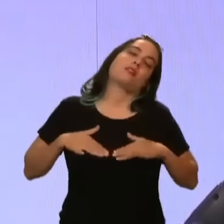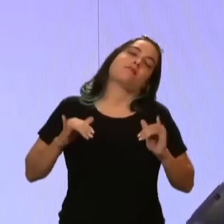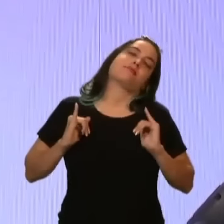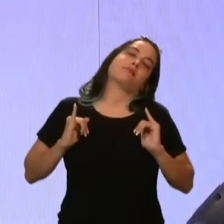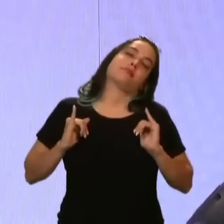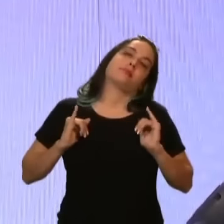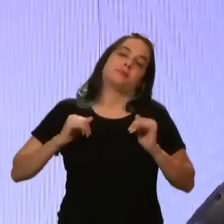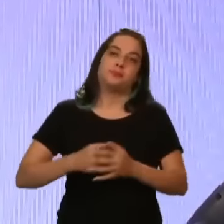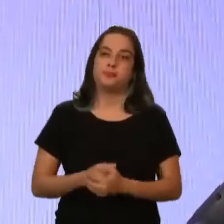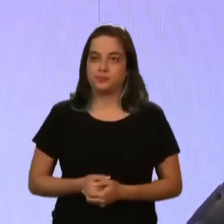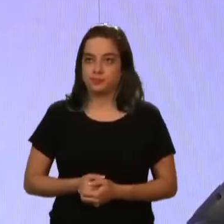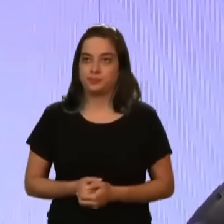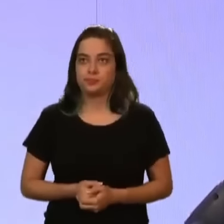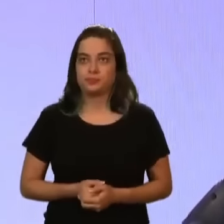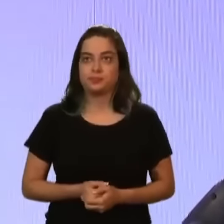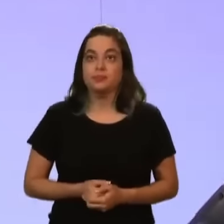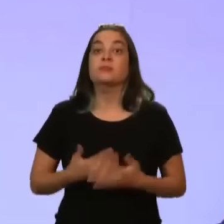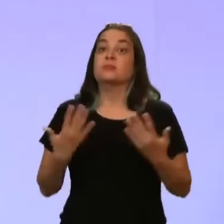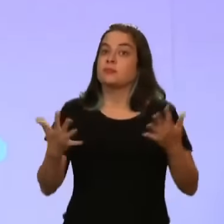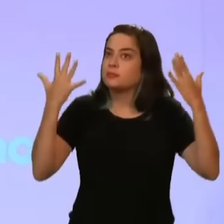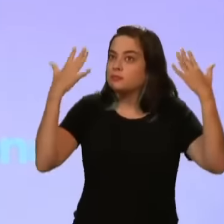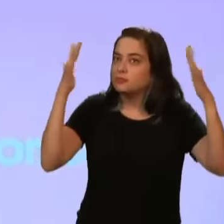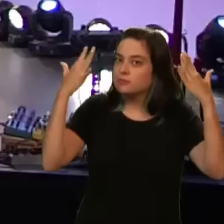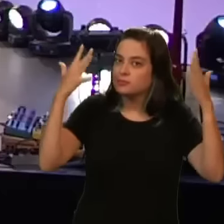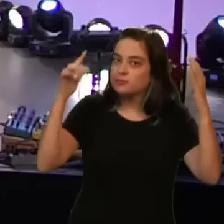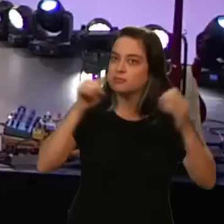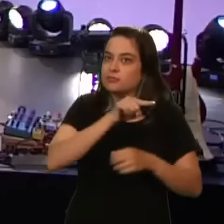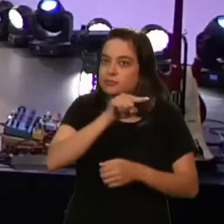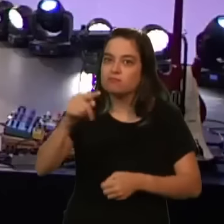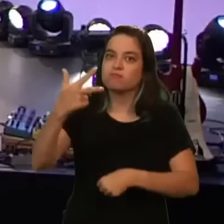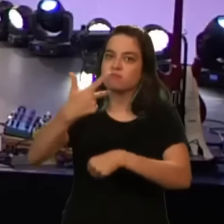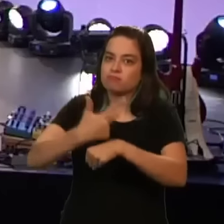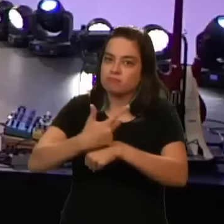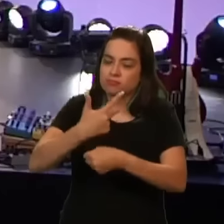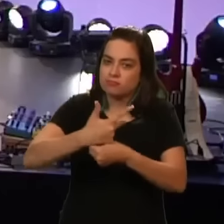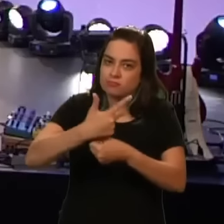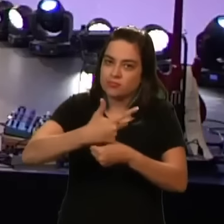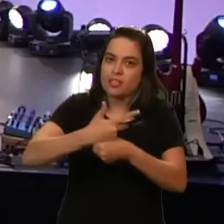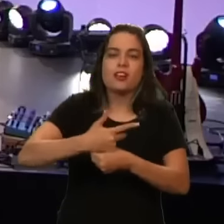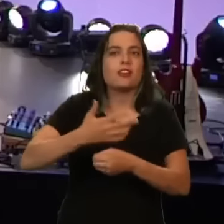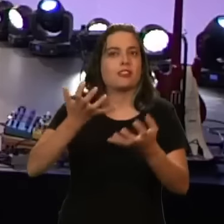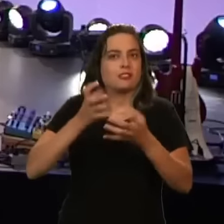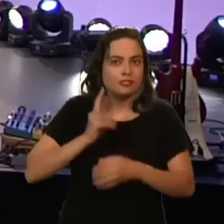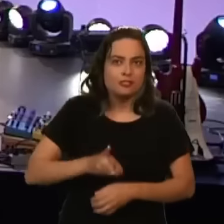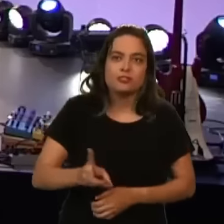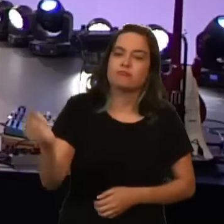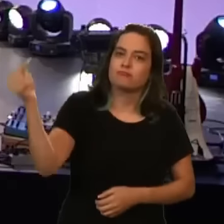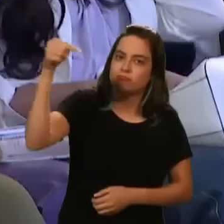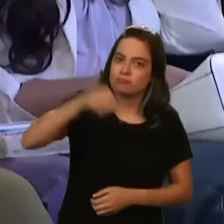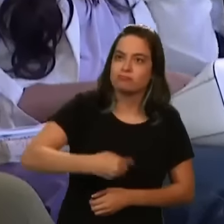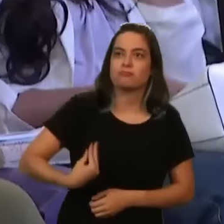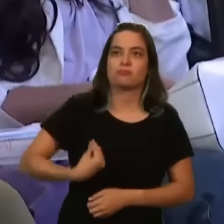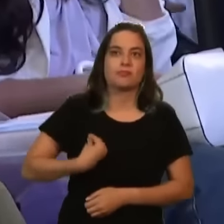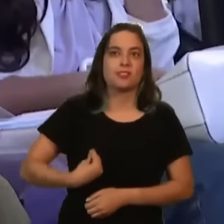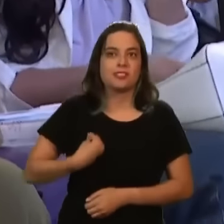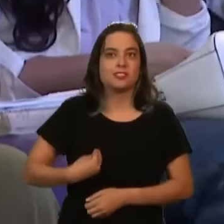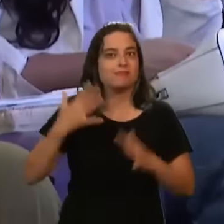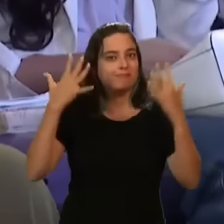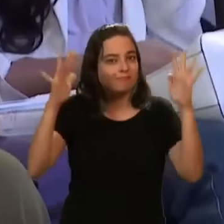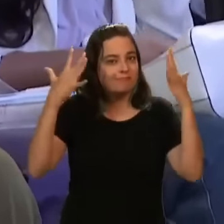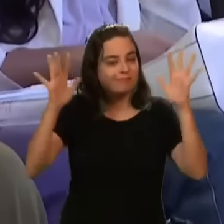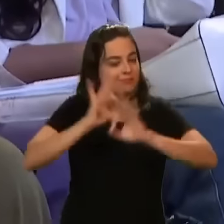meninas? Inclusive, vamos aplaudir a terceira idade aqui com a gente, que continua querendo estar aqui. Que coisa